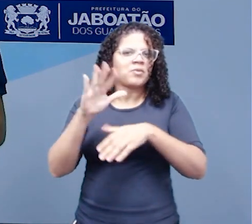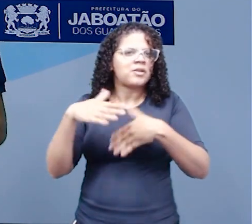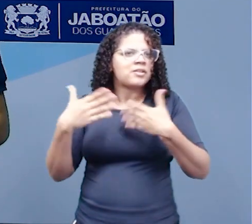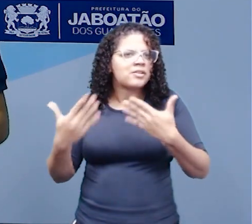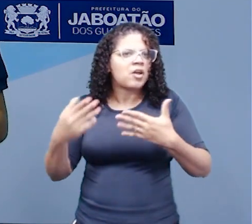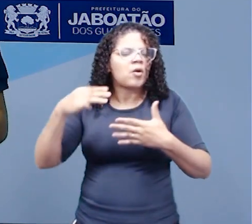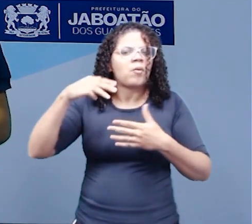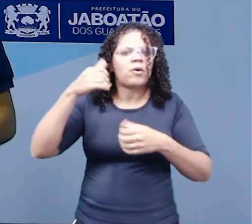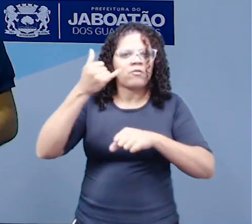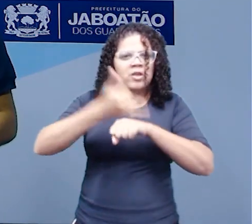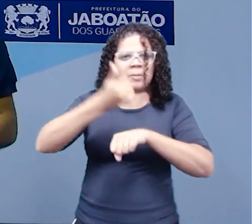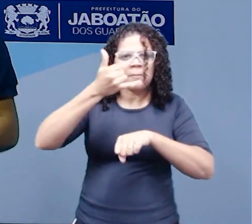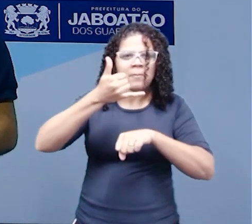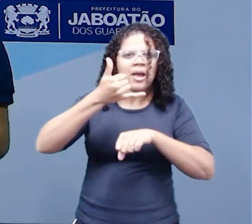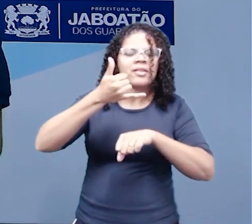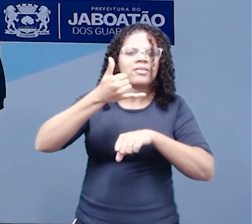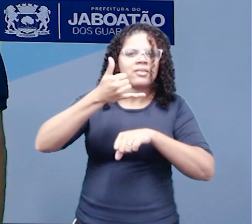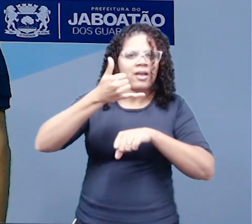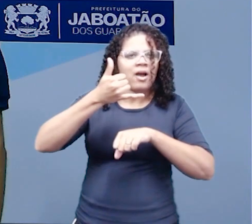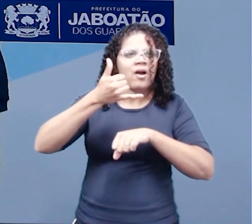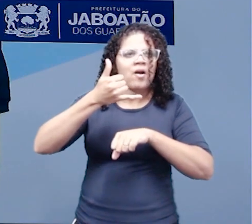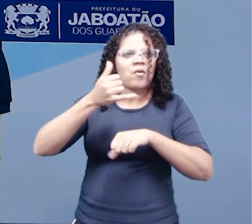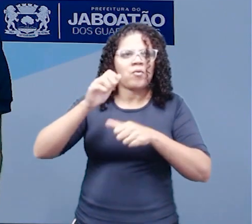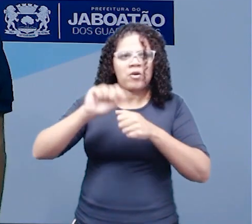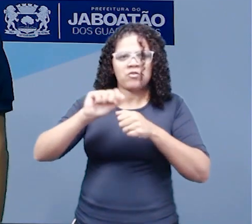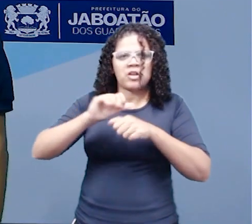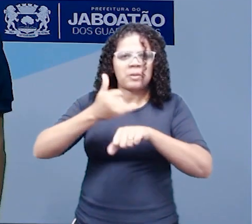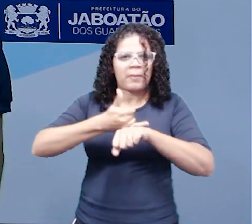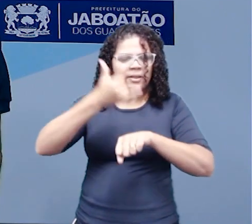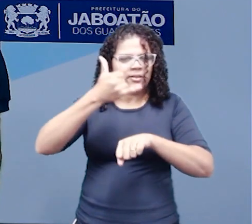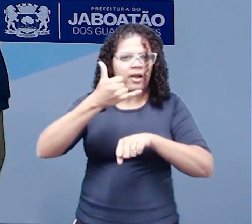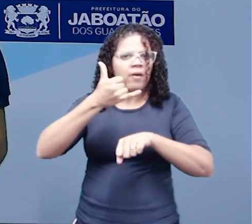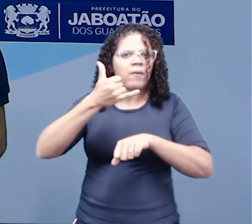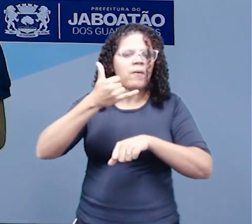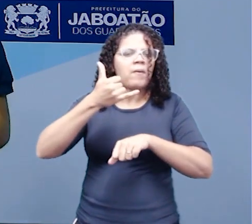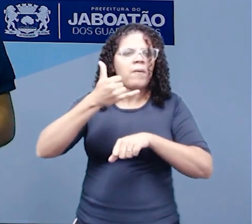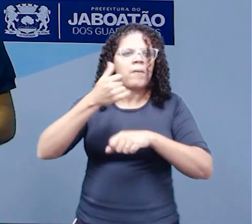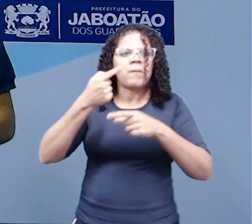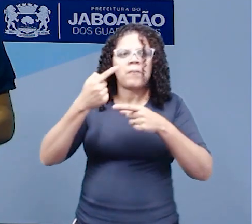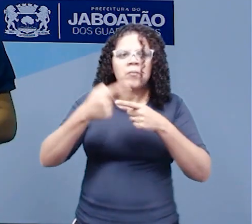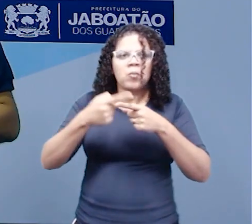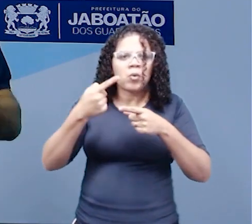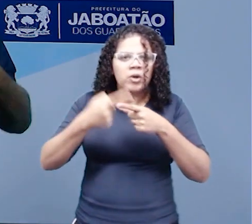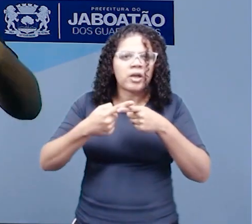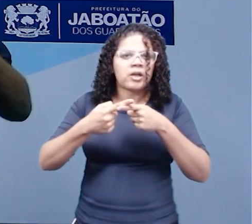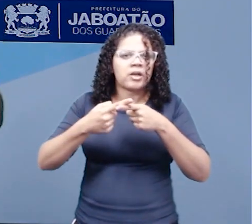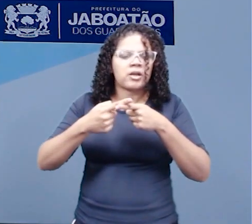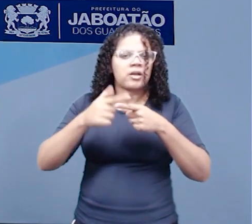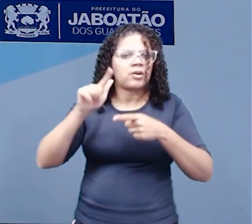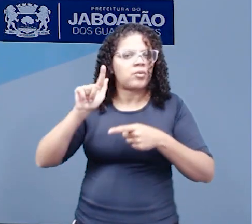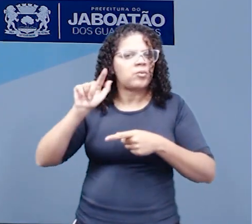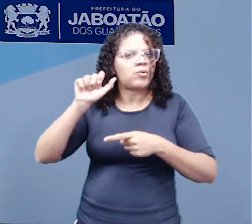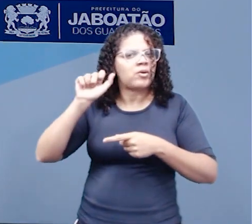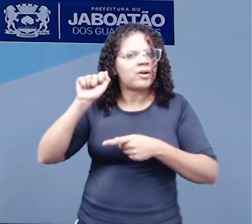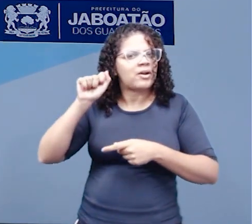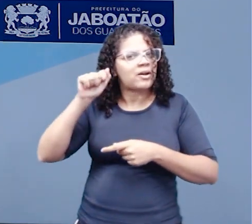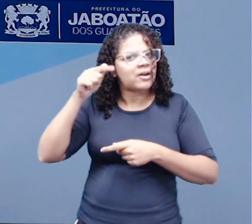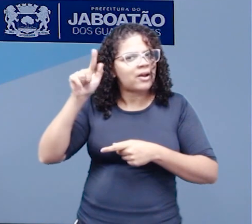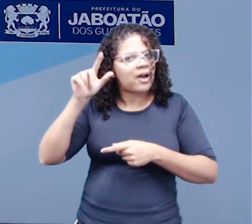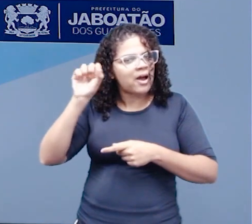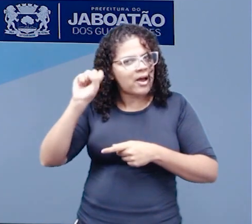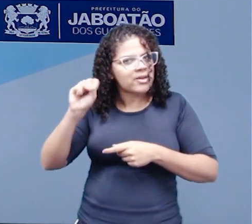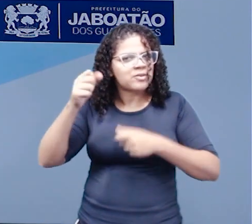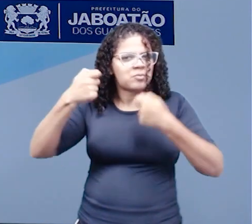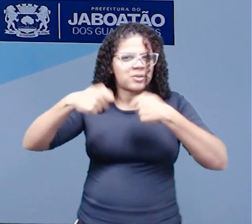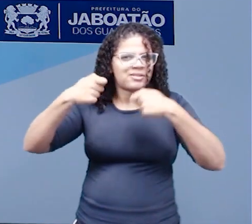tão pesado? Esse gás aqui, ele precisa ser preservado numa pressão muito